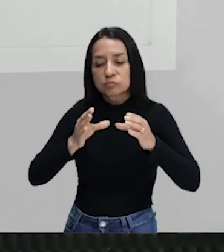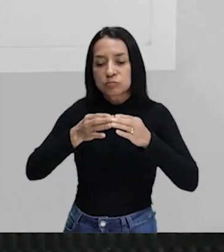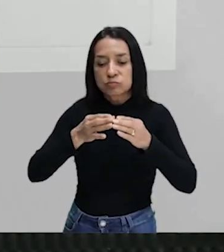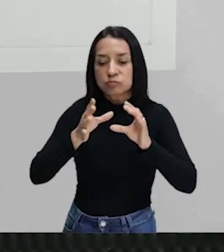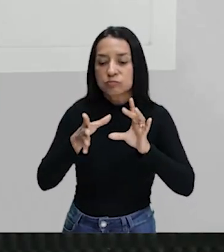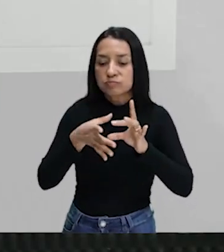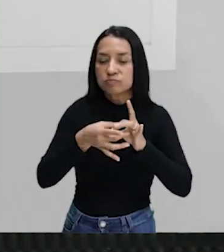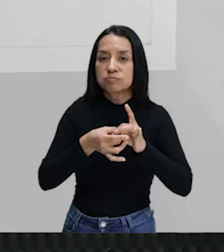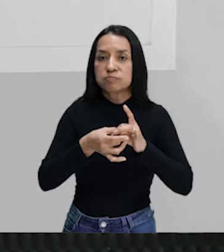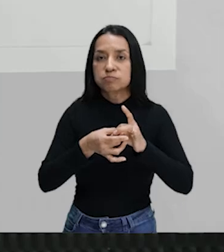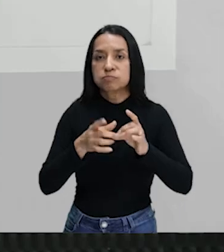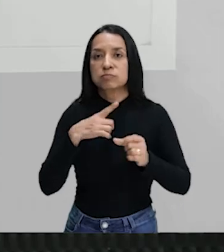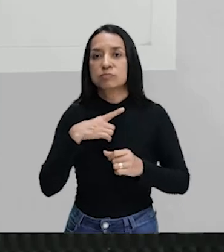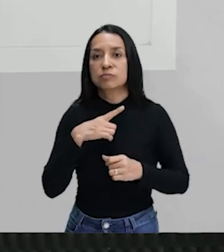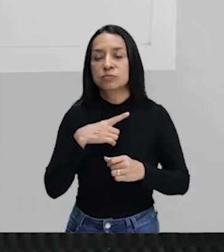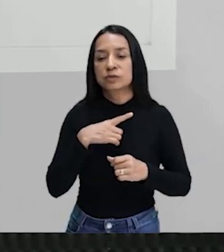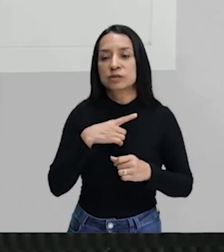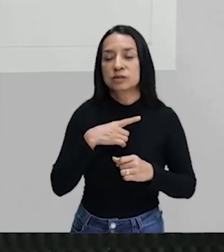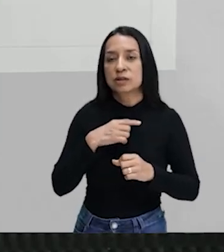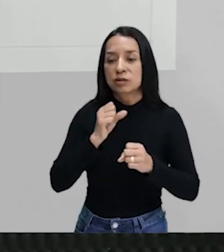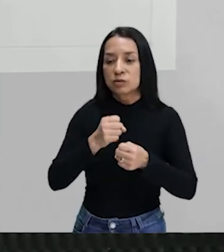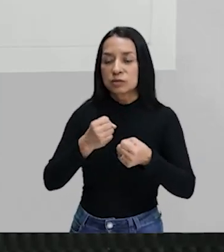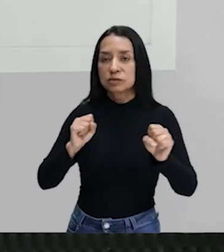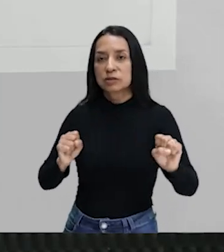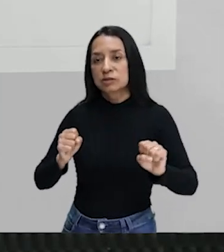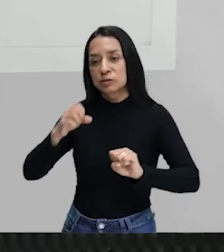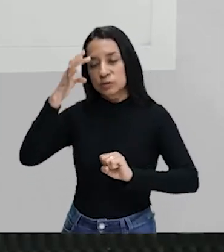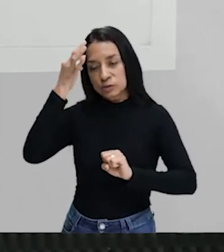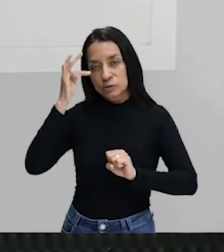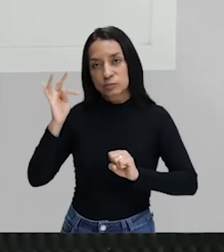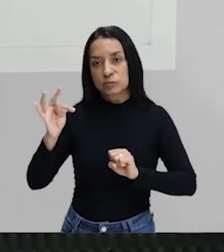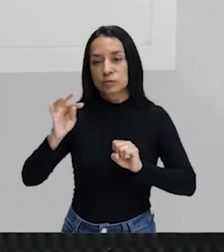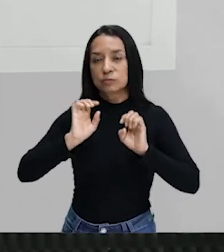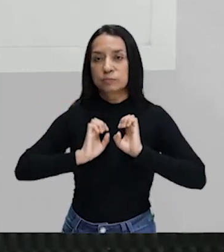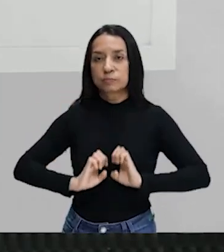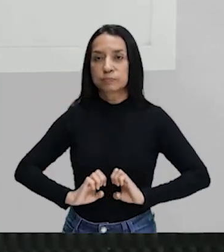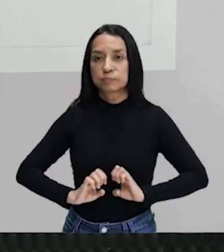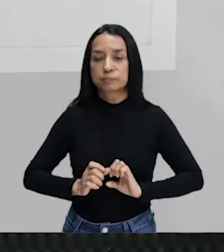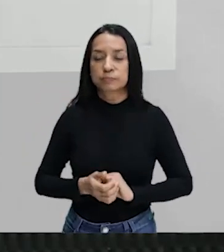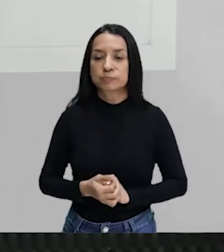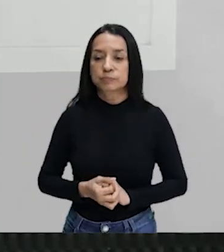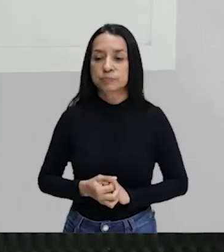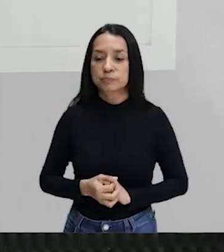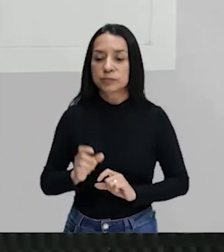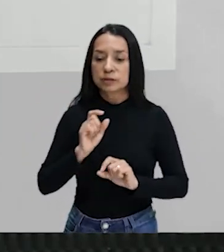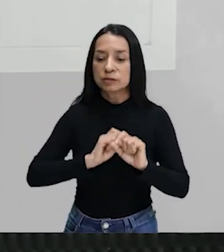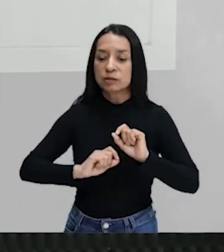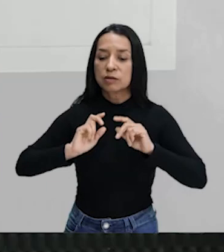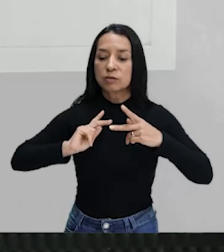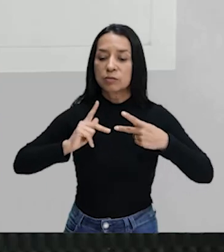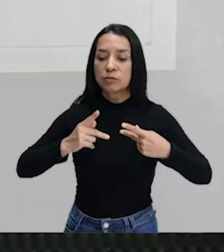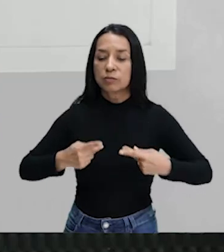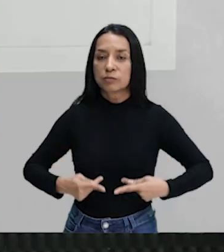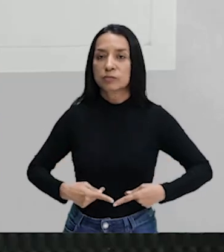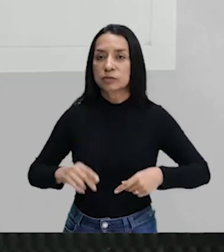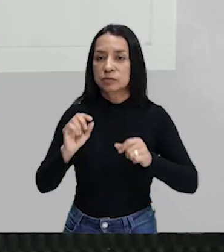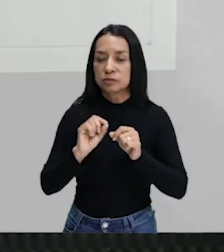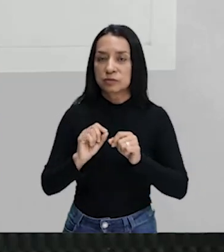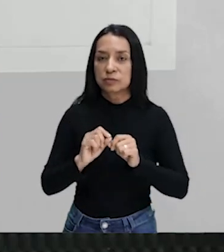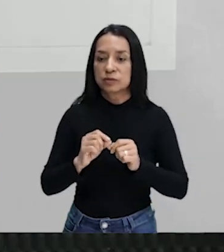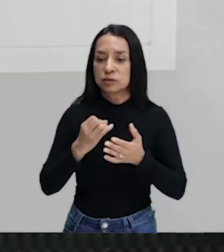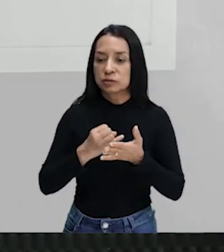E aí você tem uma das grandes teorias éticas, tá, que a humanidade produziu